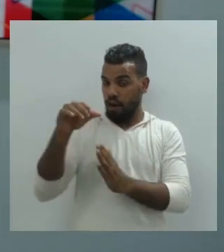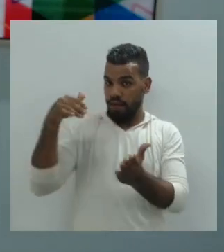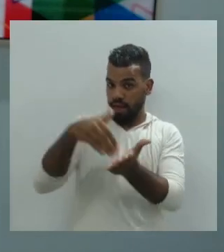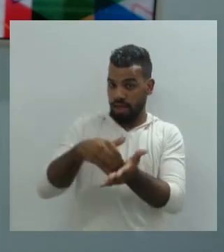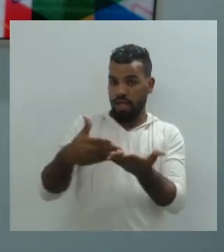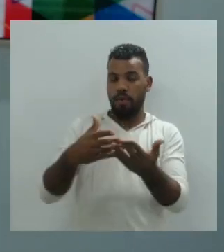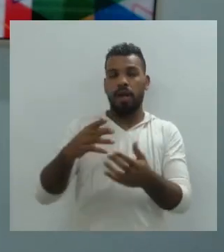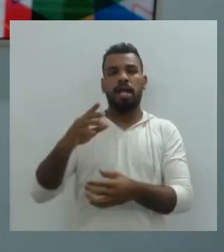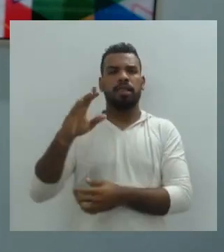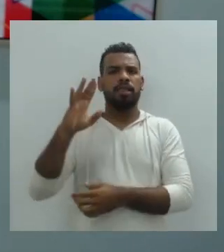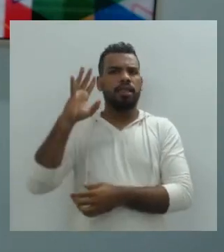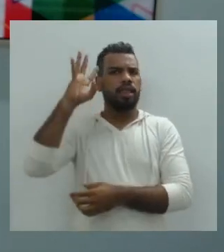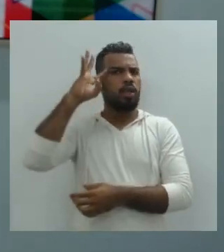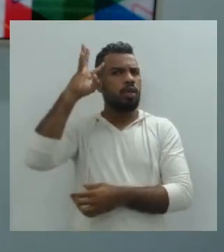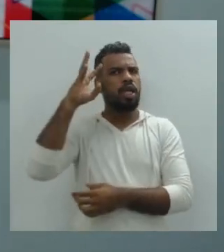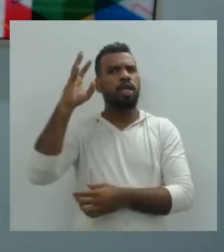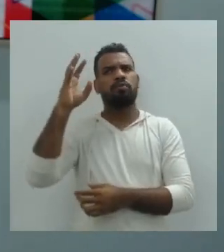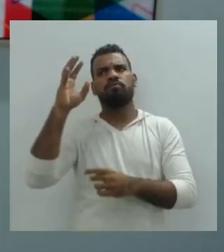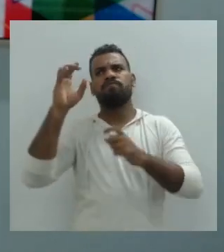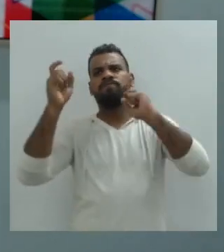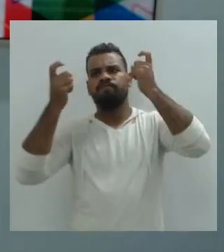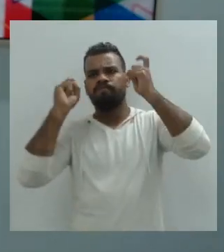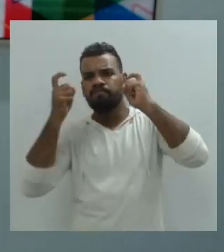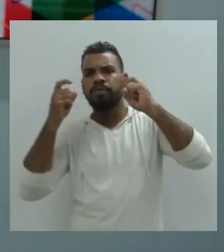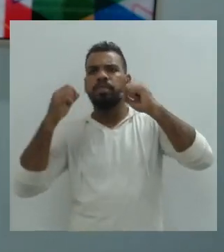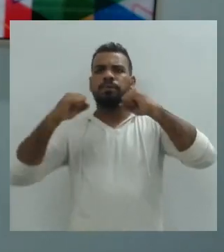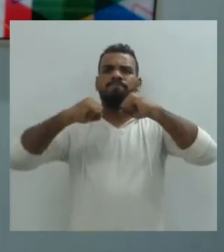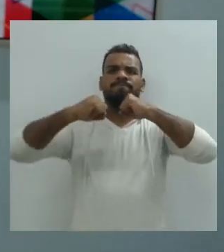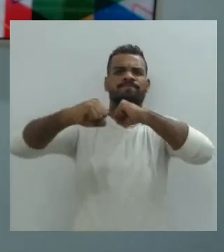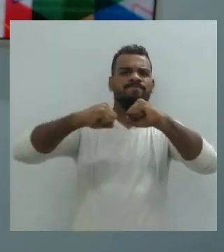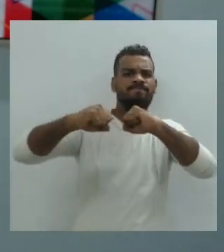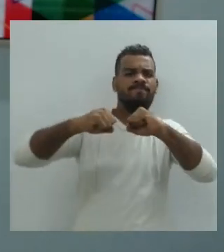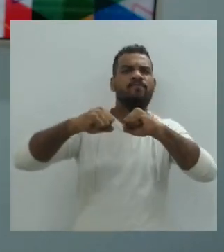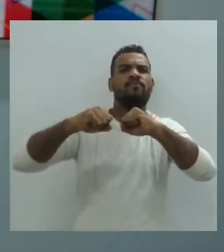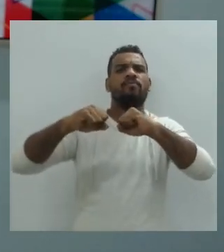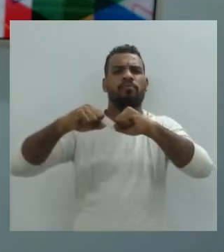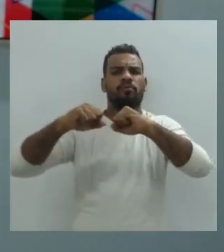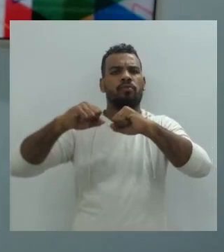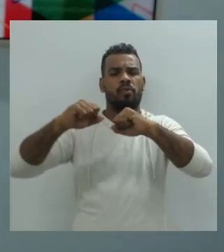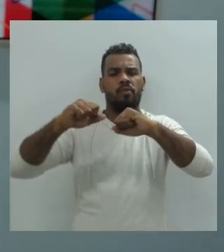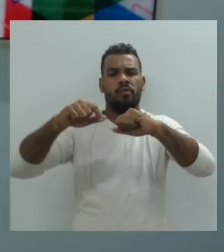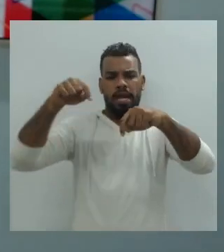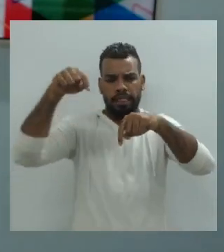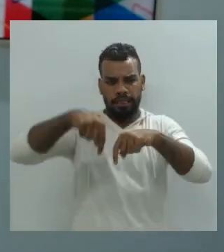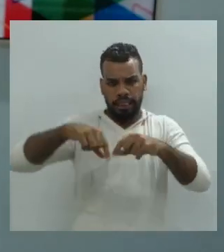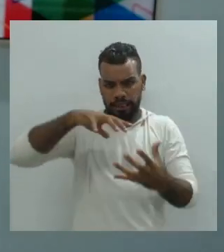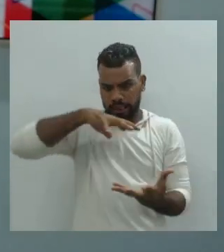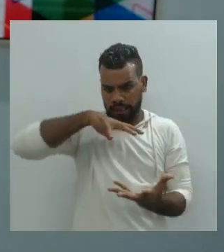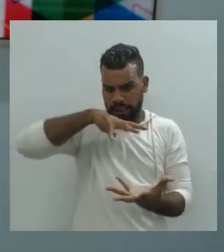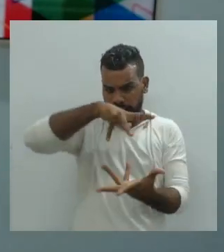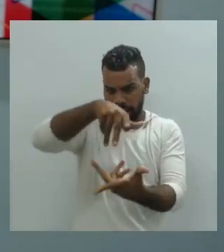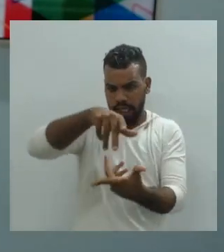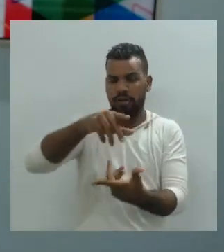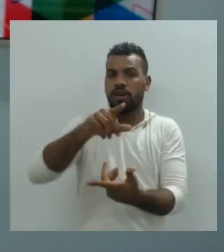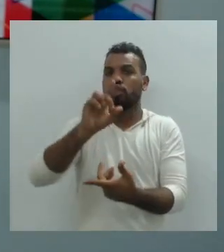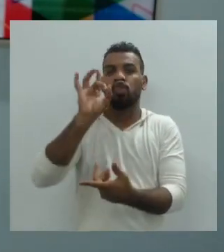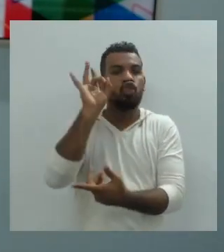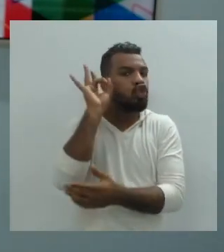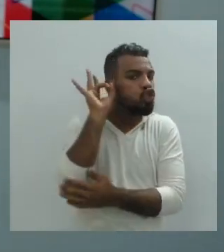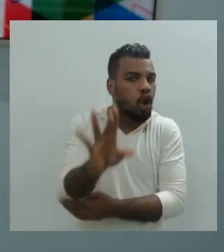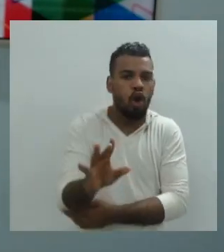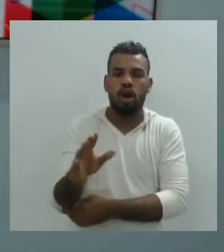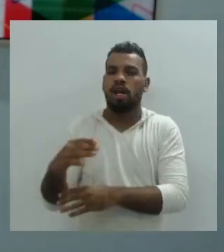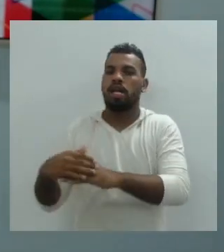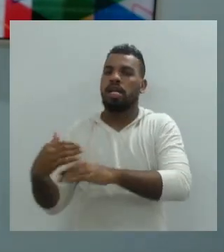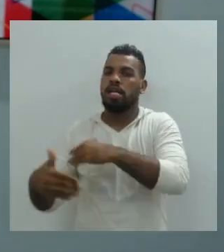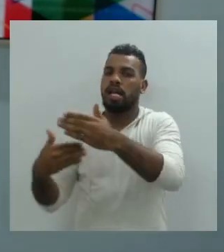única teoria discutida, debatida para a origem do homem na Terra era o criacionismo de